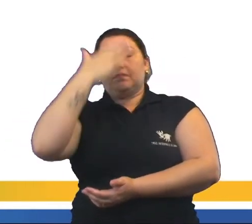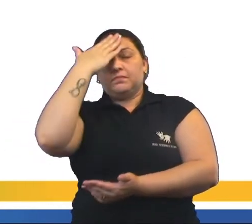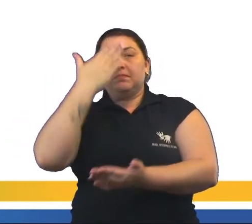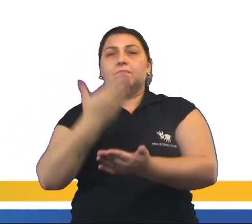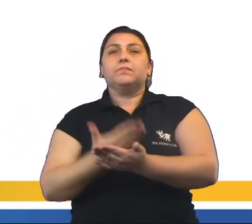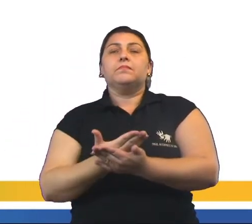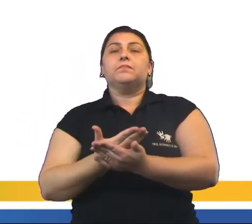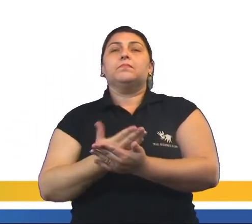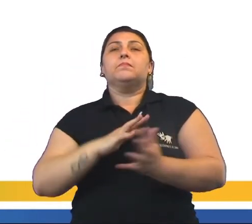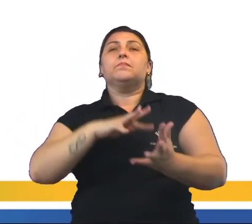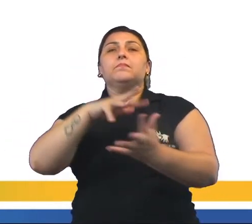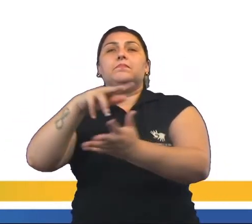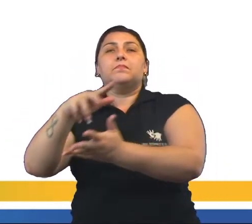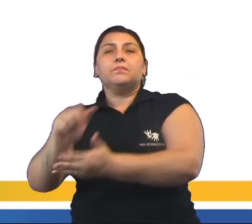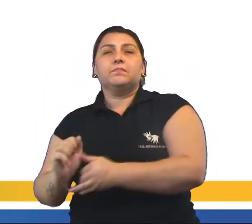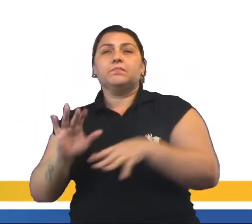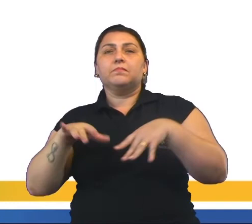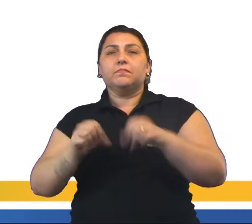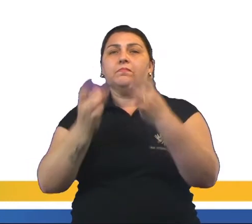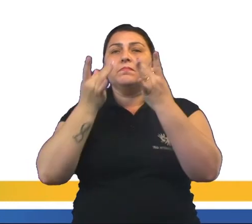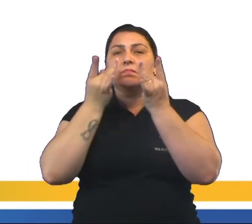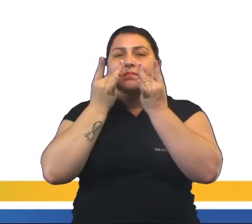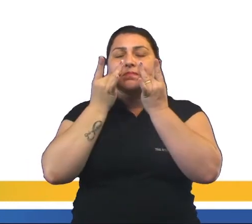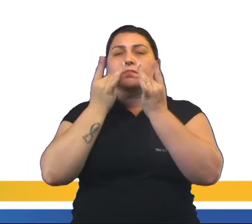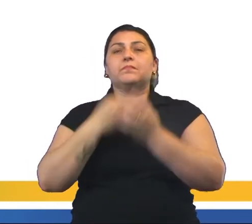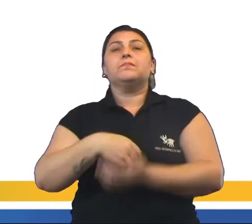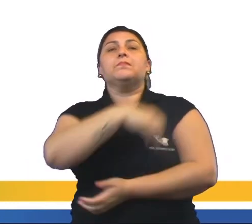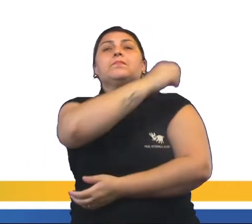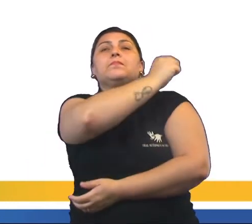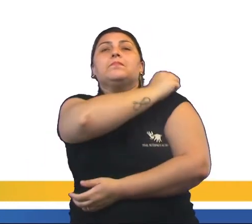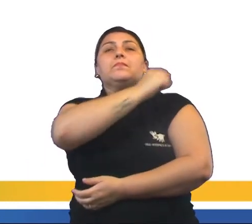acreditava no mundo terreno, né? Sócrates